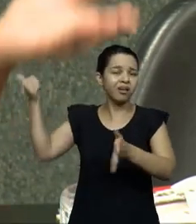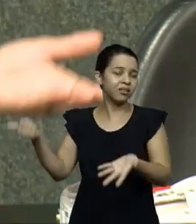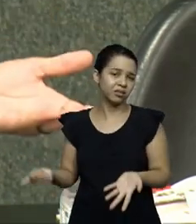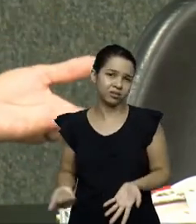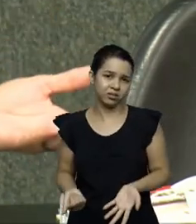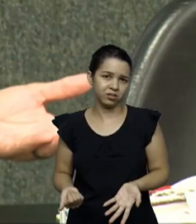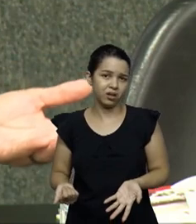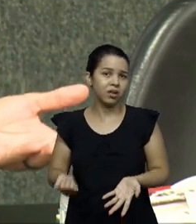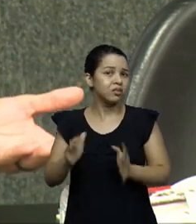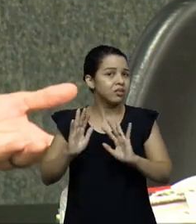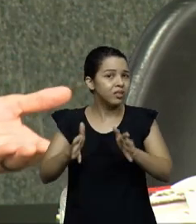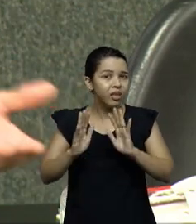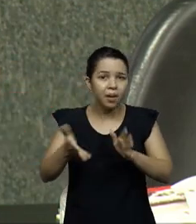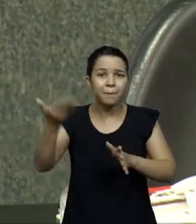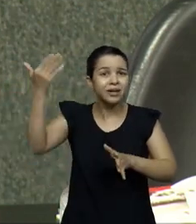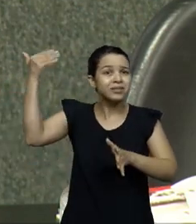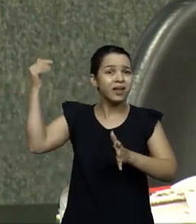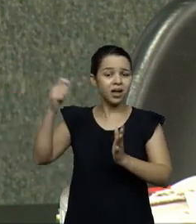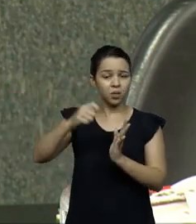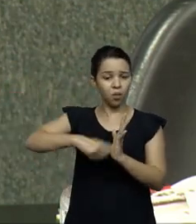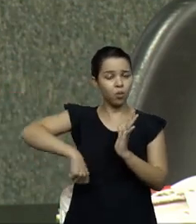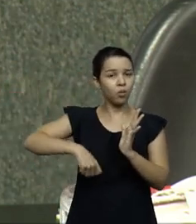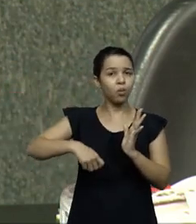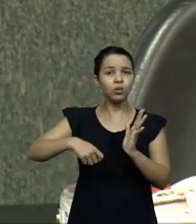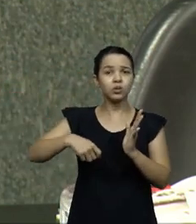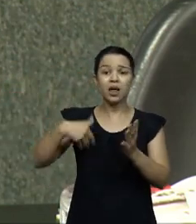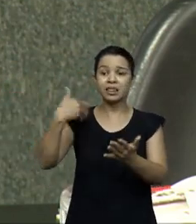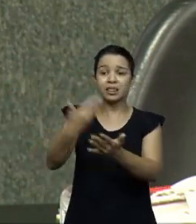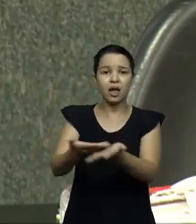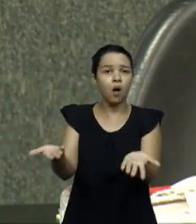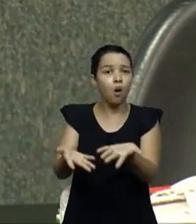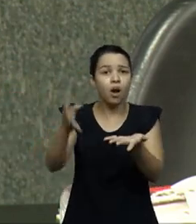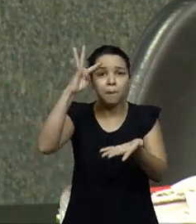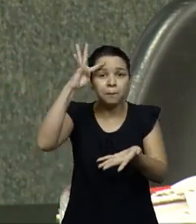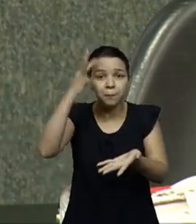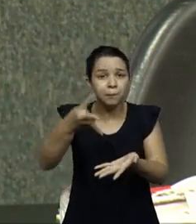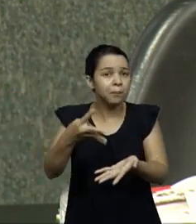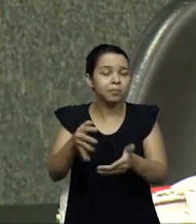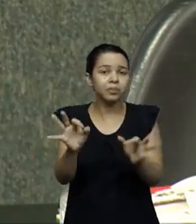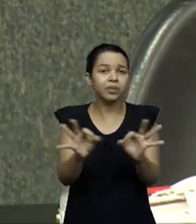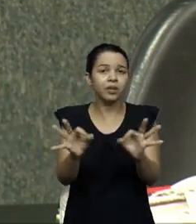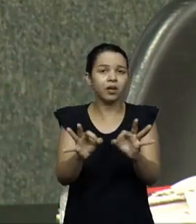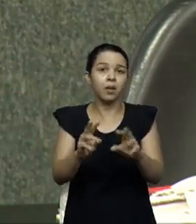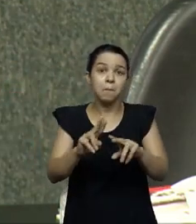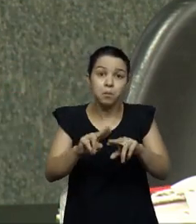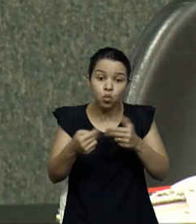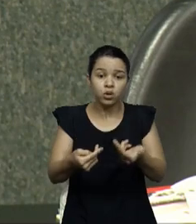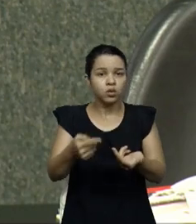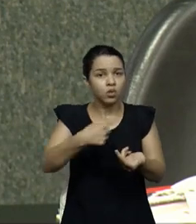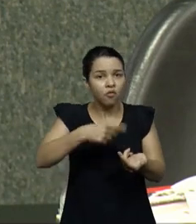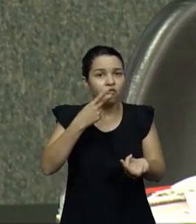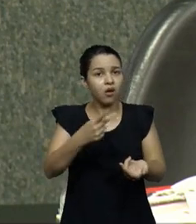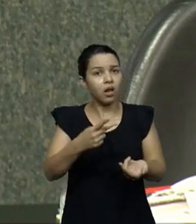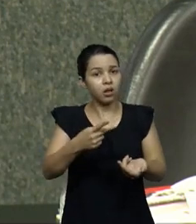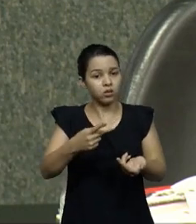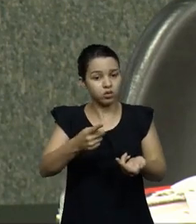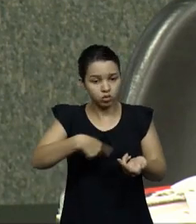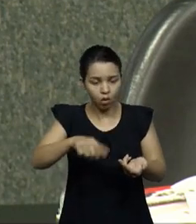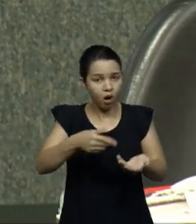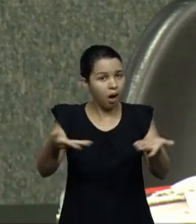e que não resolve mais o problema Por isso que nós por isso que a primeira Fala minha aqui é no sentido que nós temos que acertar daqui para frente